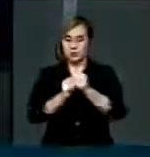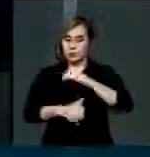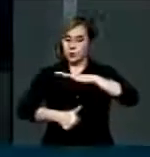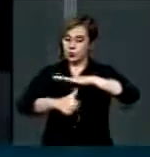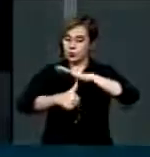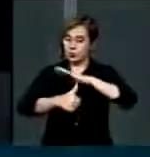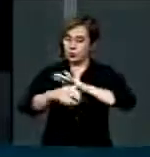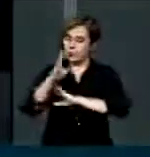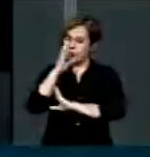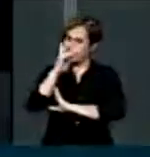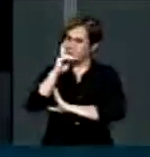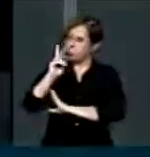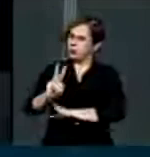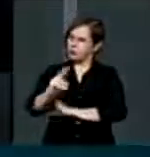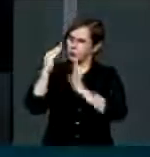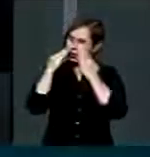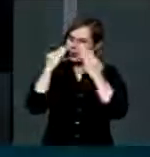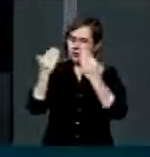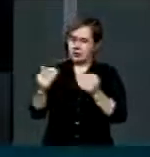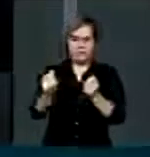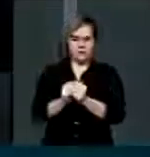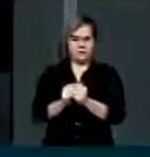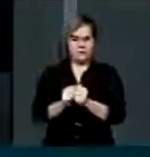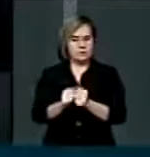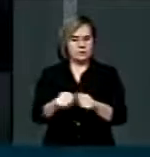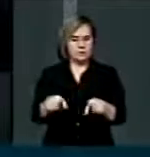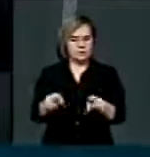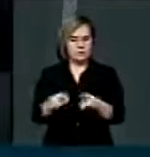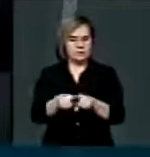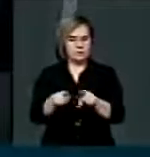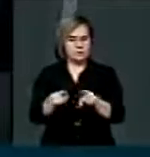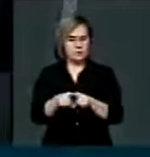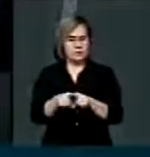reitor Grandino Rodas e com a